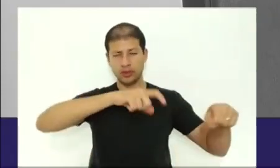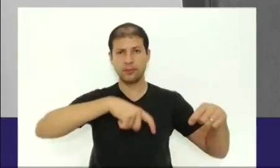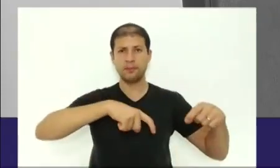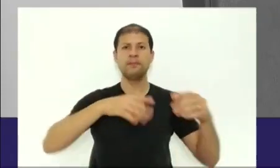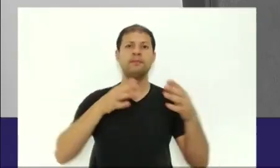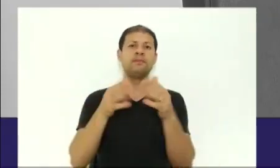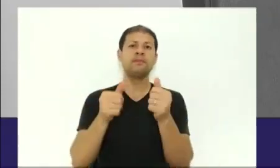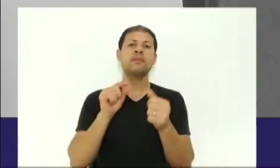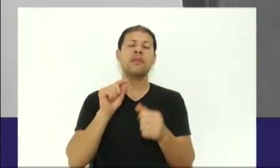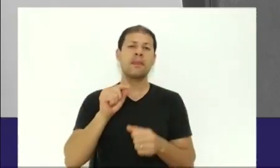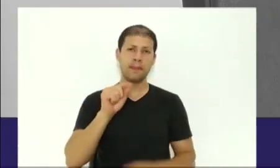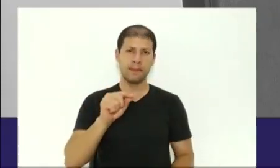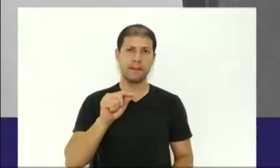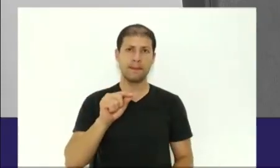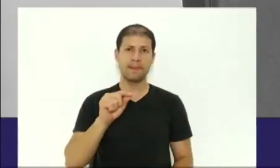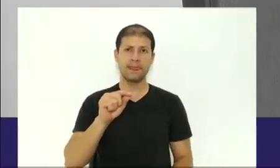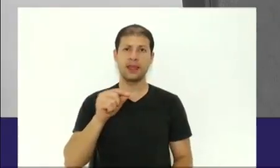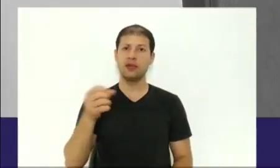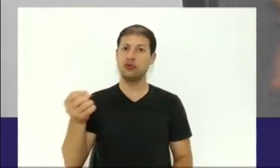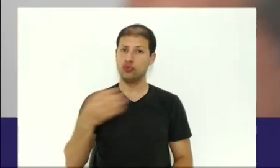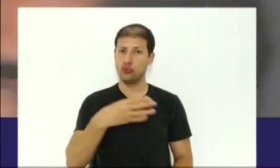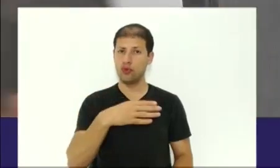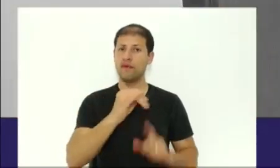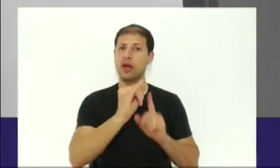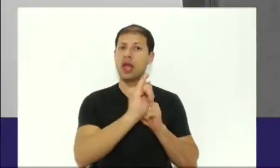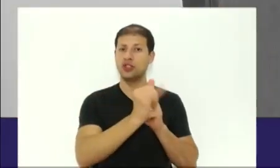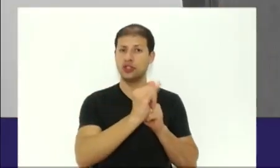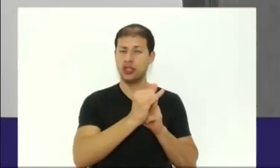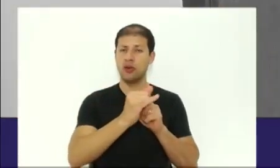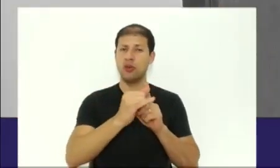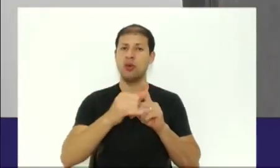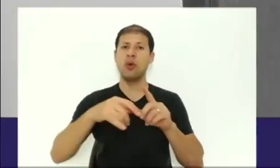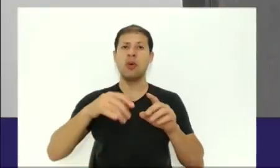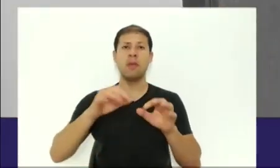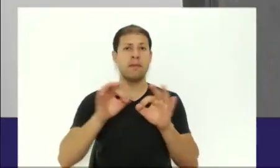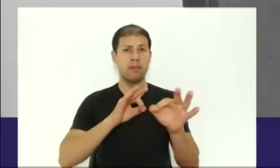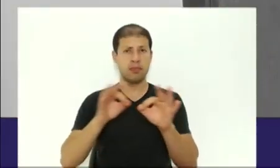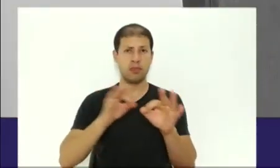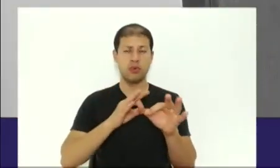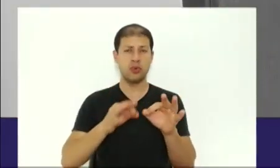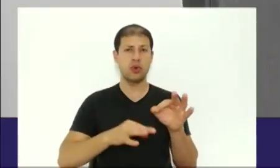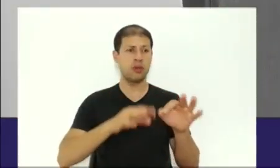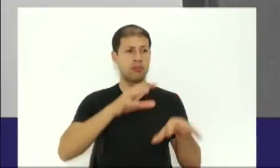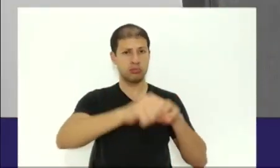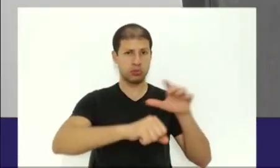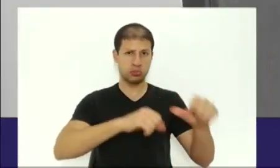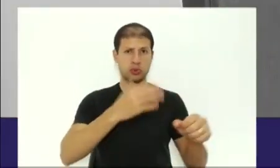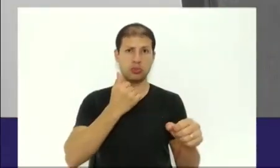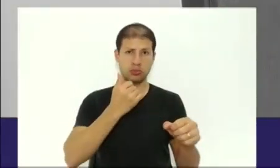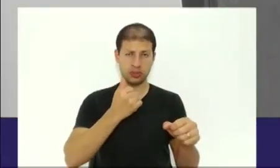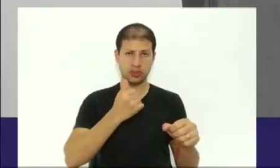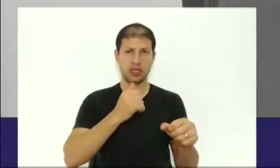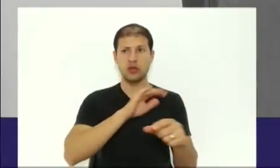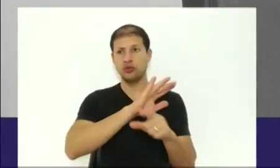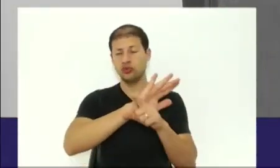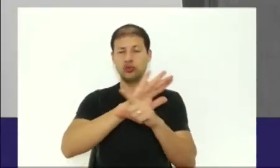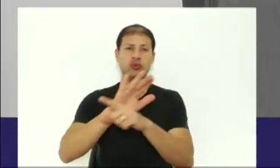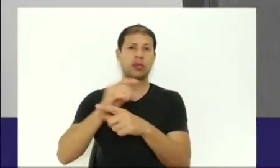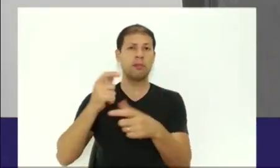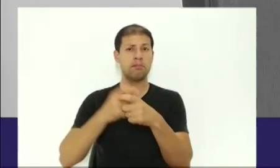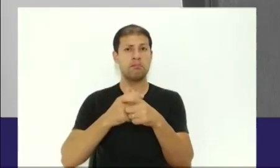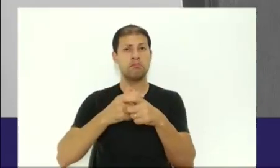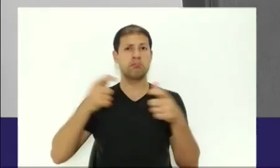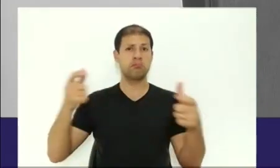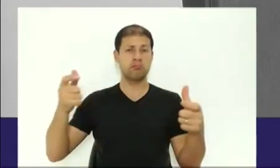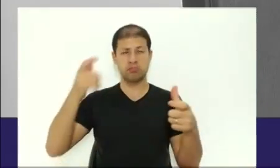solicita-se realizar um novo edital do Programa de Aquisição de Alimentos, tendo em vista beneficiar a grande quantidade